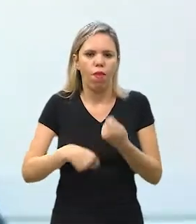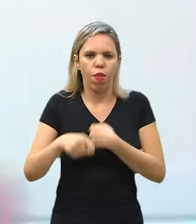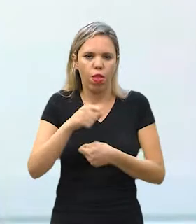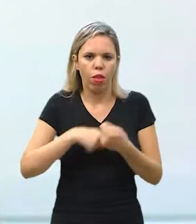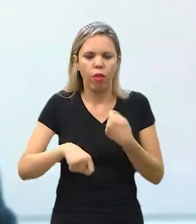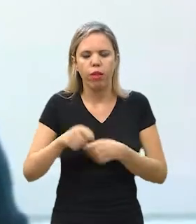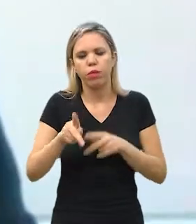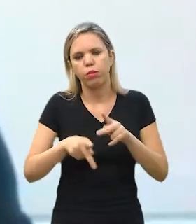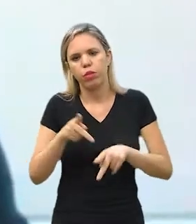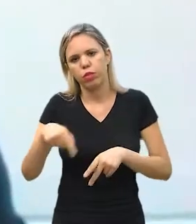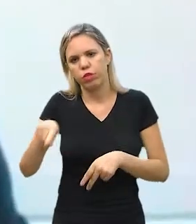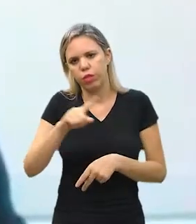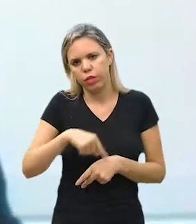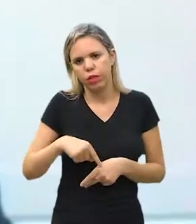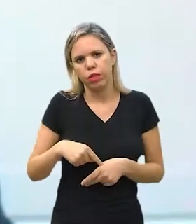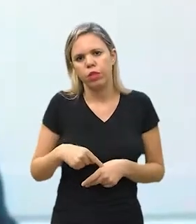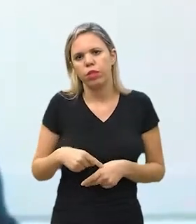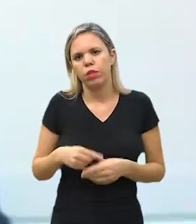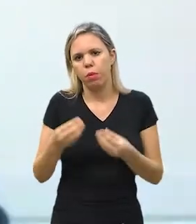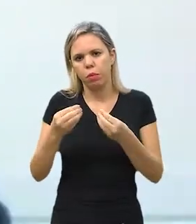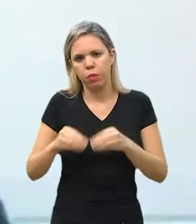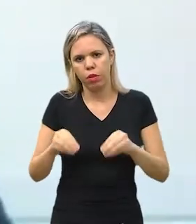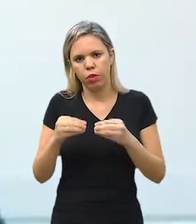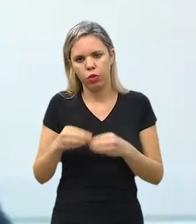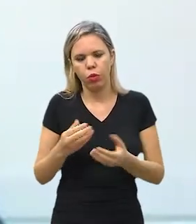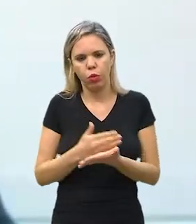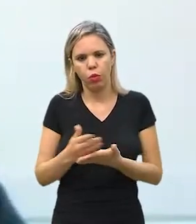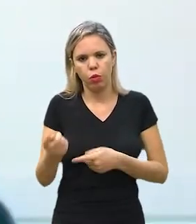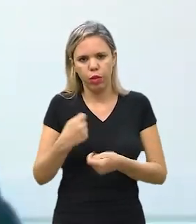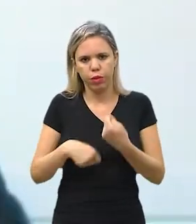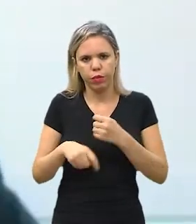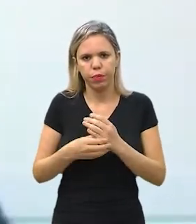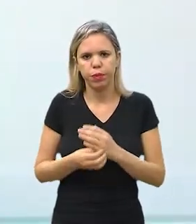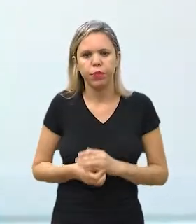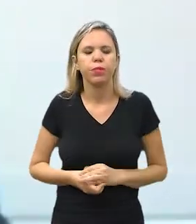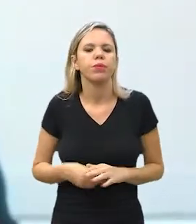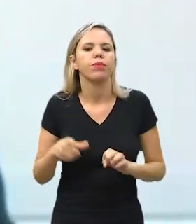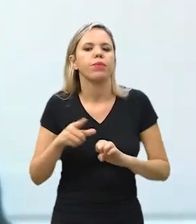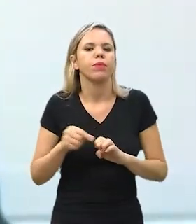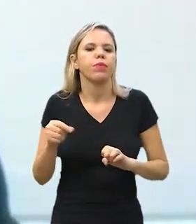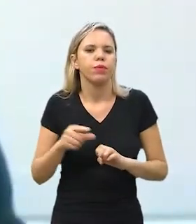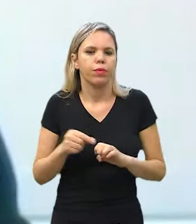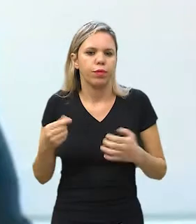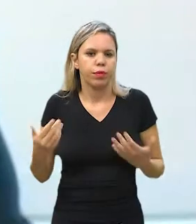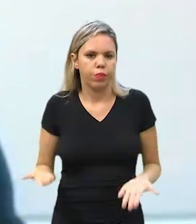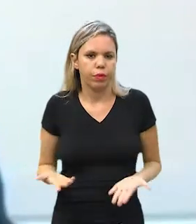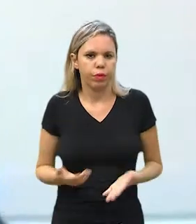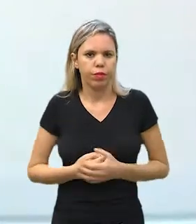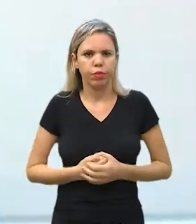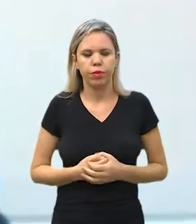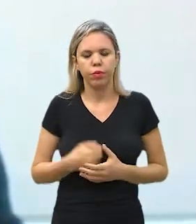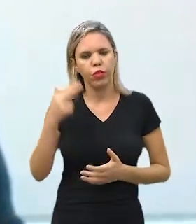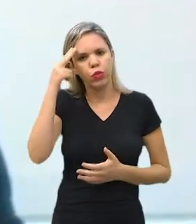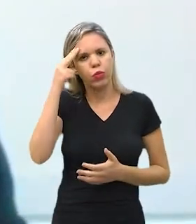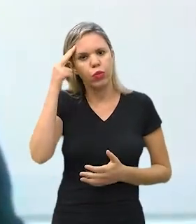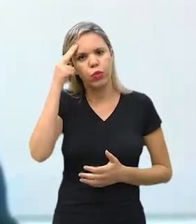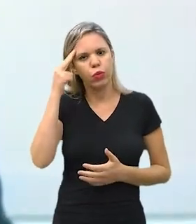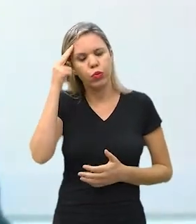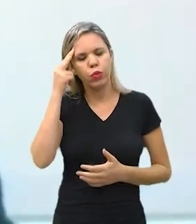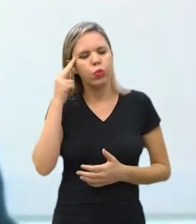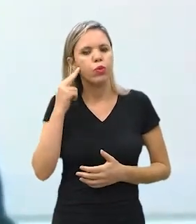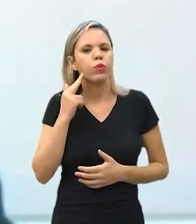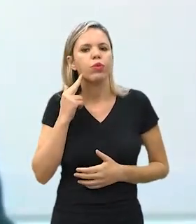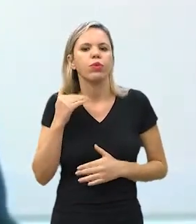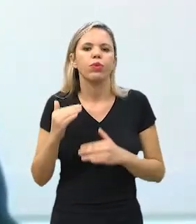um business plan, né, que o pessoal conhece aí, afetou o começo do negócio. Mas o empreendedor acaba que